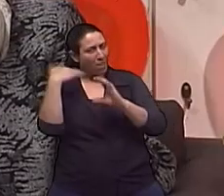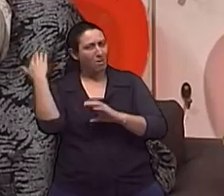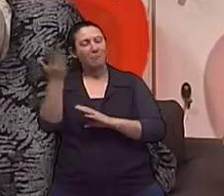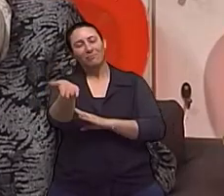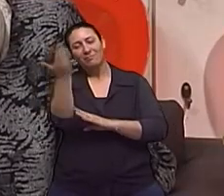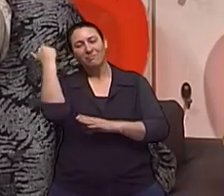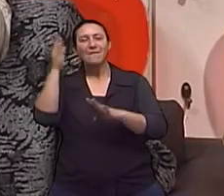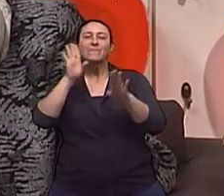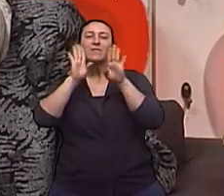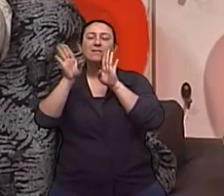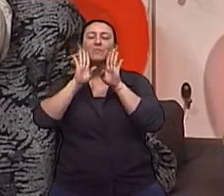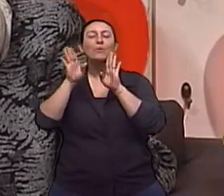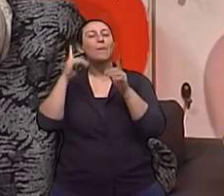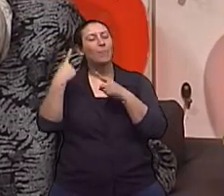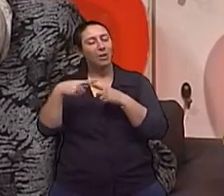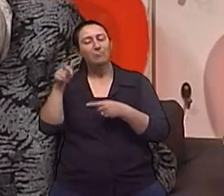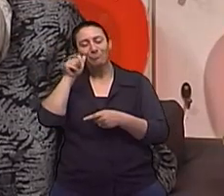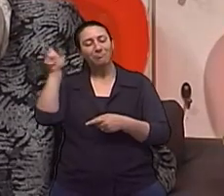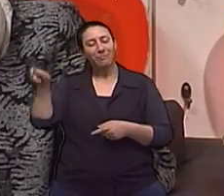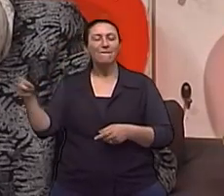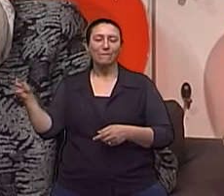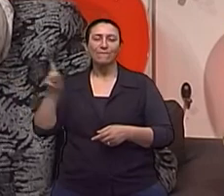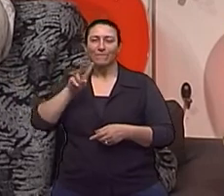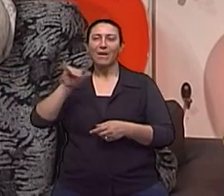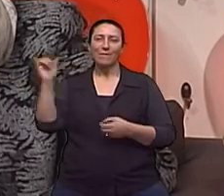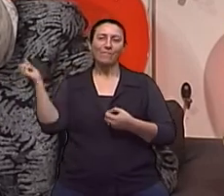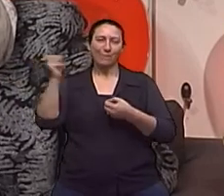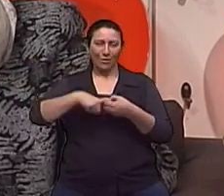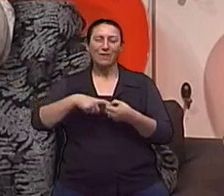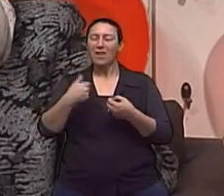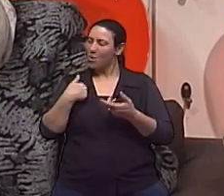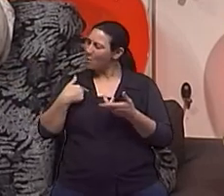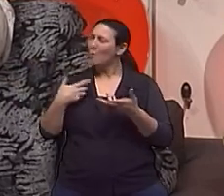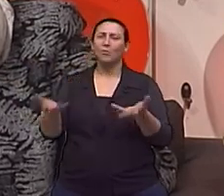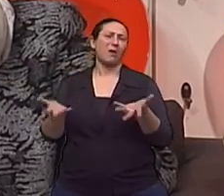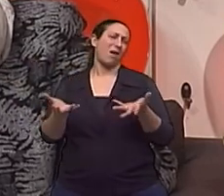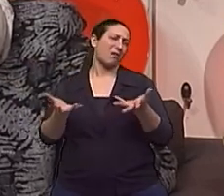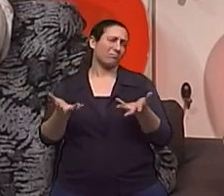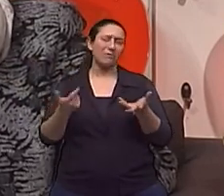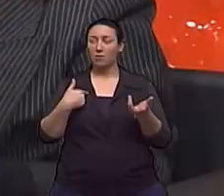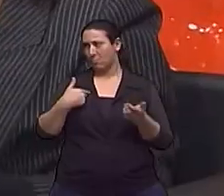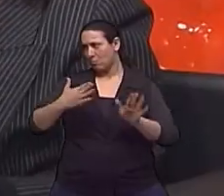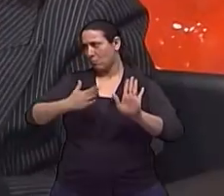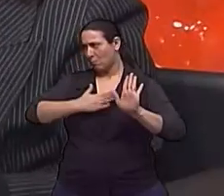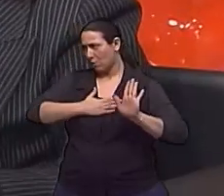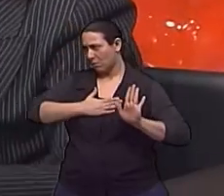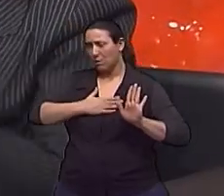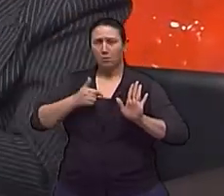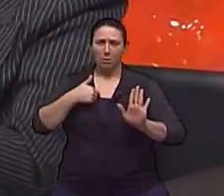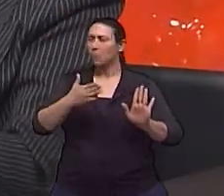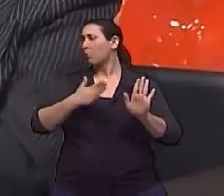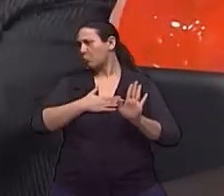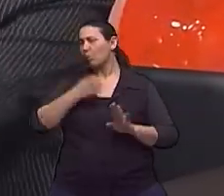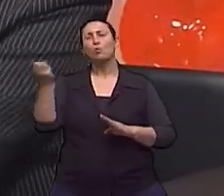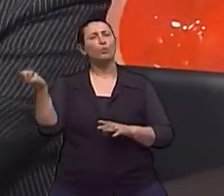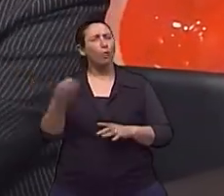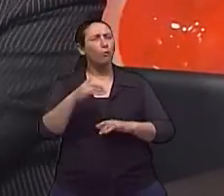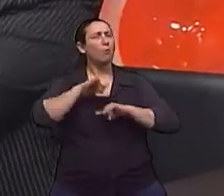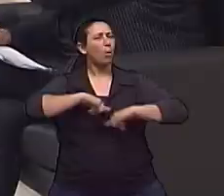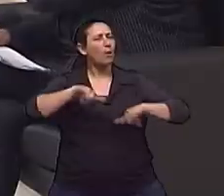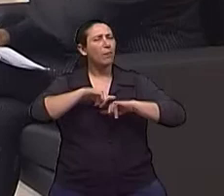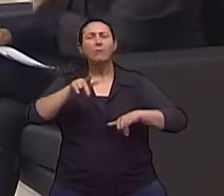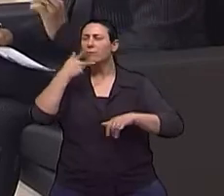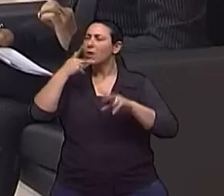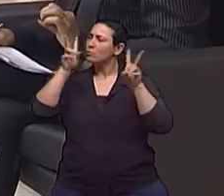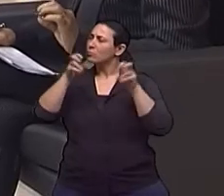Facebook manda ele recado para gente que a Beatriz volta Beatriz eu quero eu quero te prometer um um ovo programa para a gente fala isso a